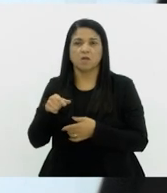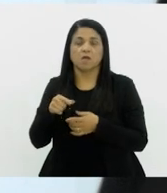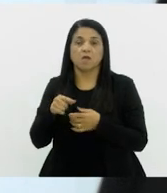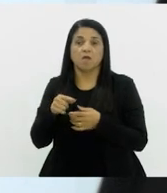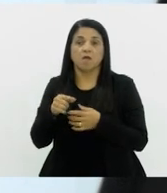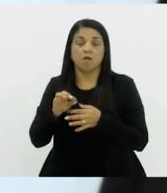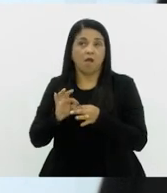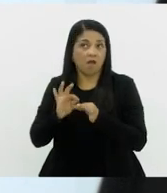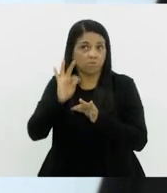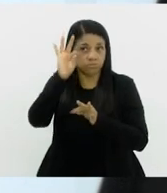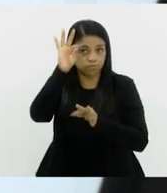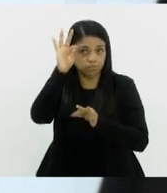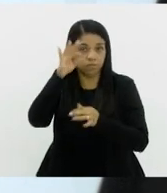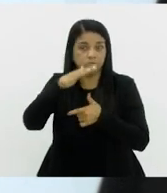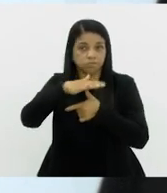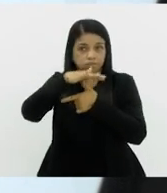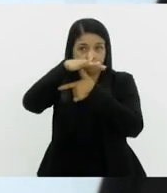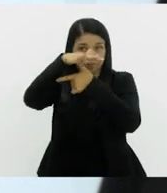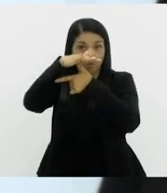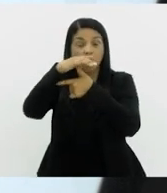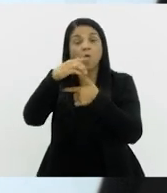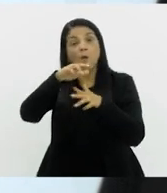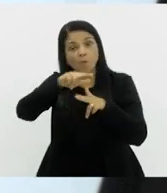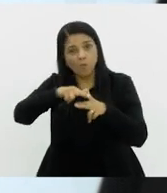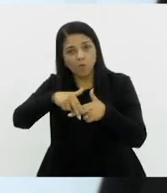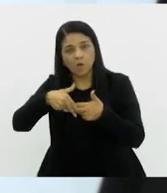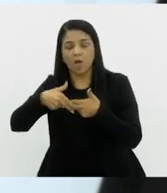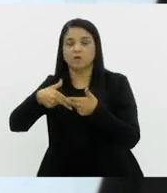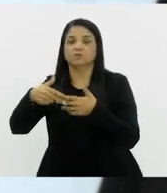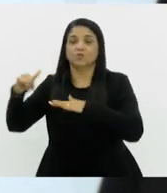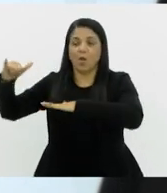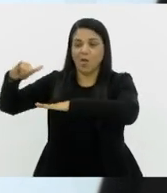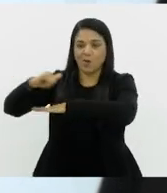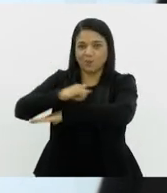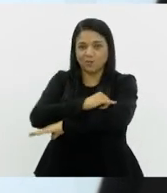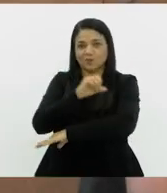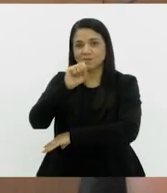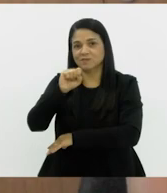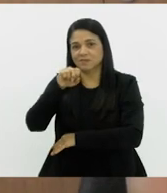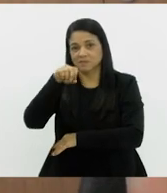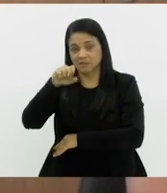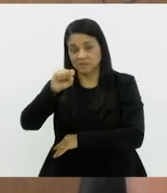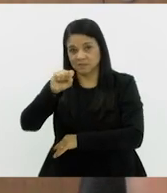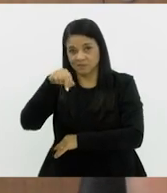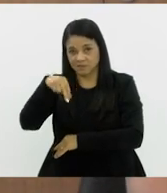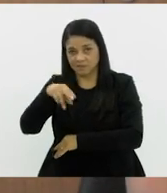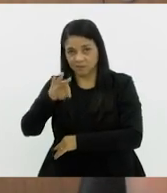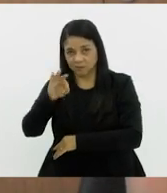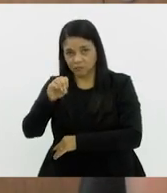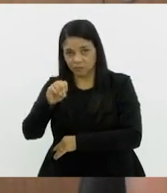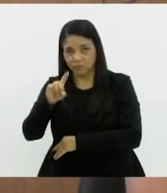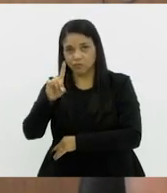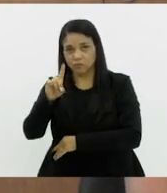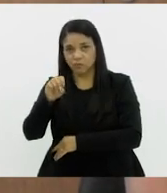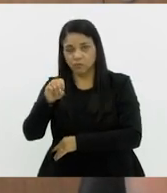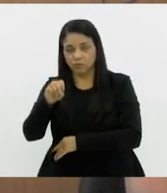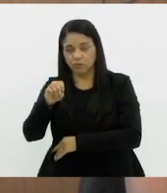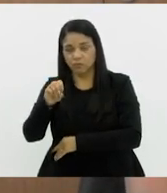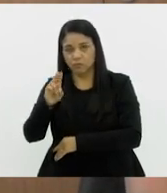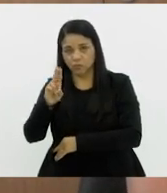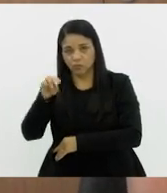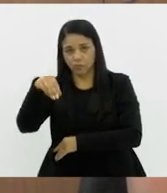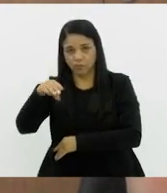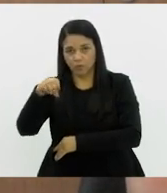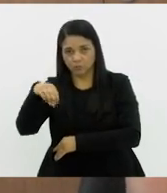maior em função dos tráfegos do Santos Dumont. Então, a gente garante que, pelo menos a partir de agora, observaremos